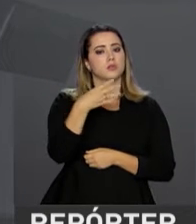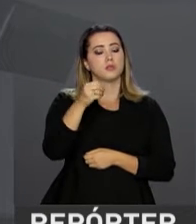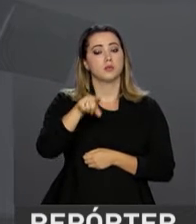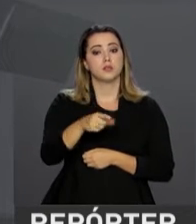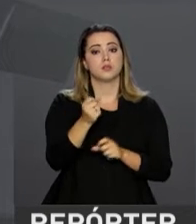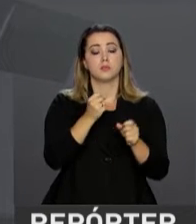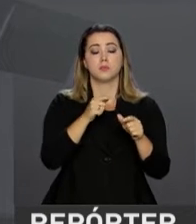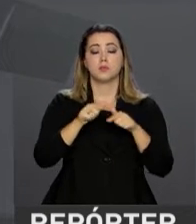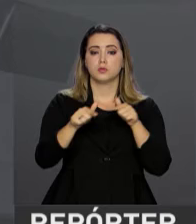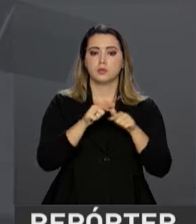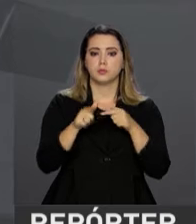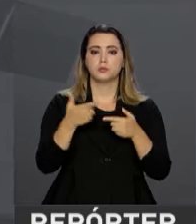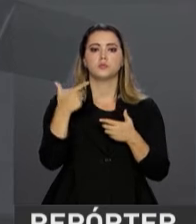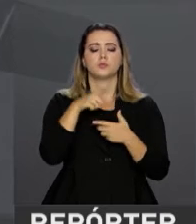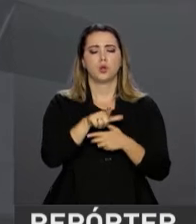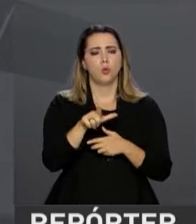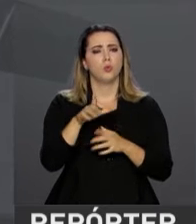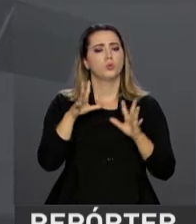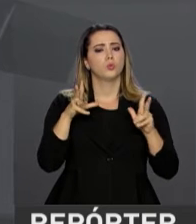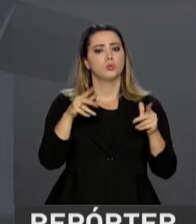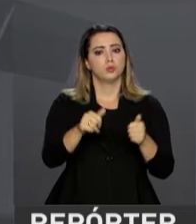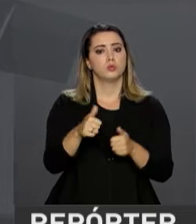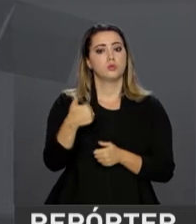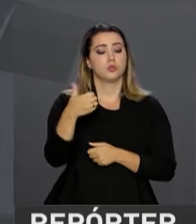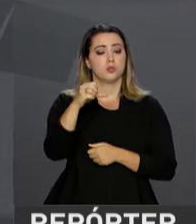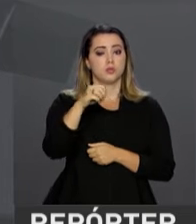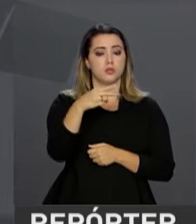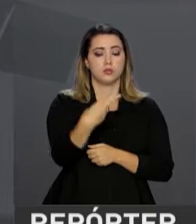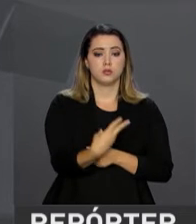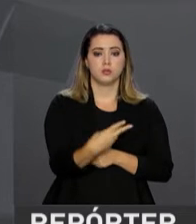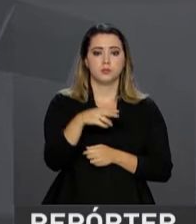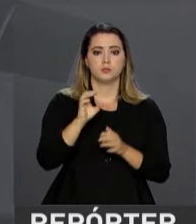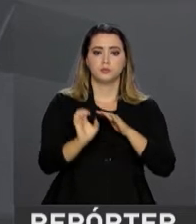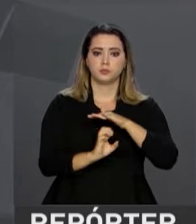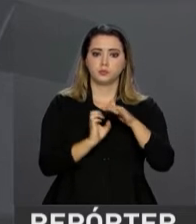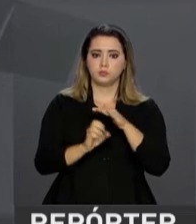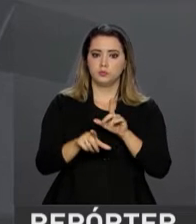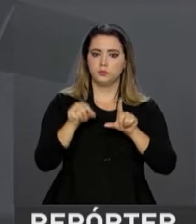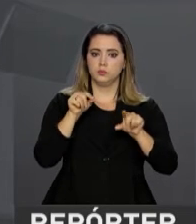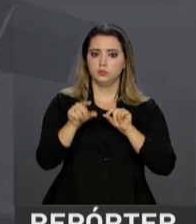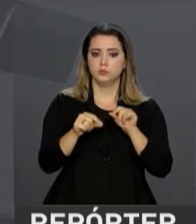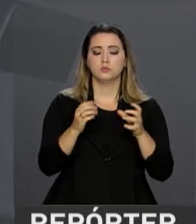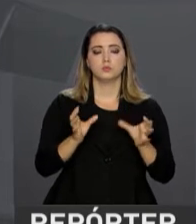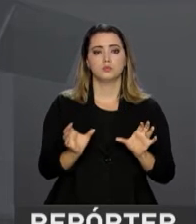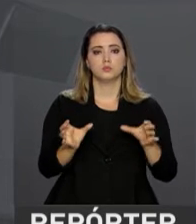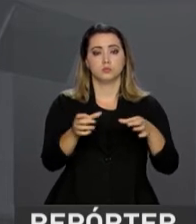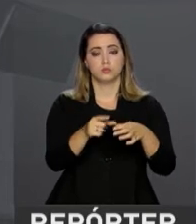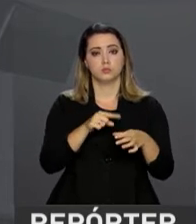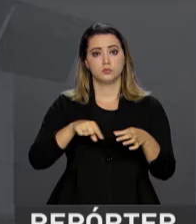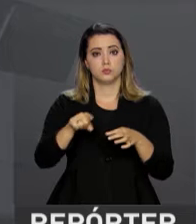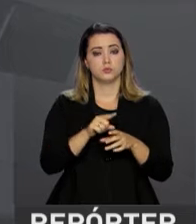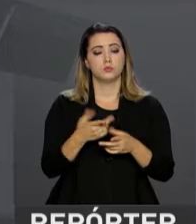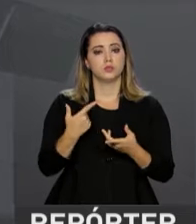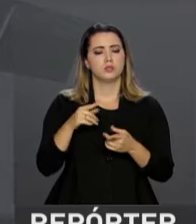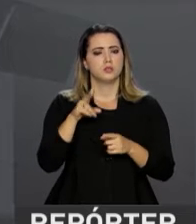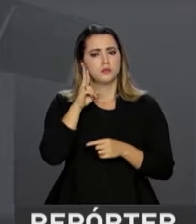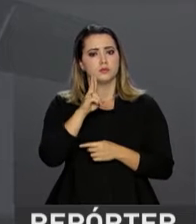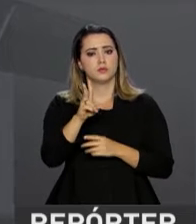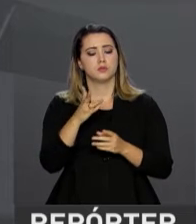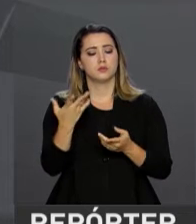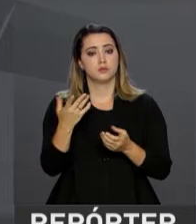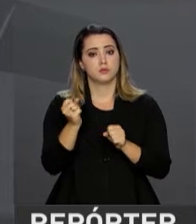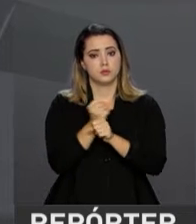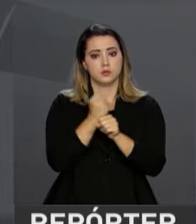empregos ao todo já foram pré selecionadas 192 empresas para os empreendimentos a previsão é que as obras